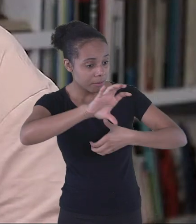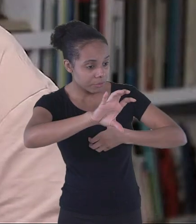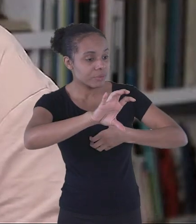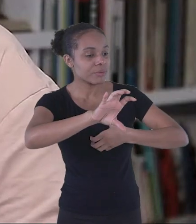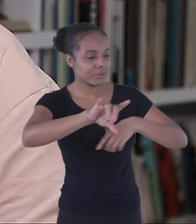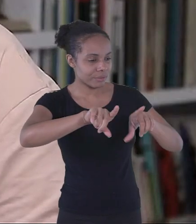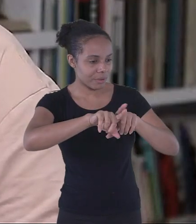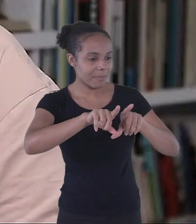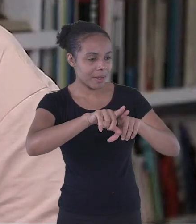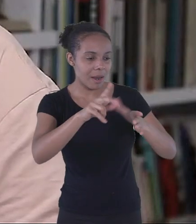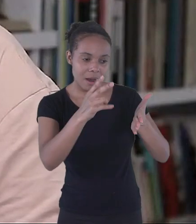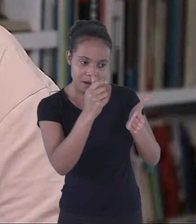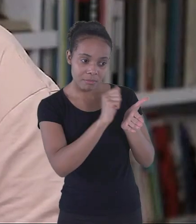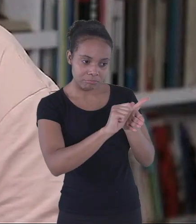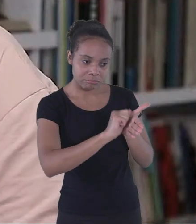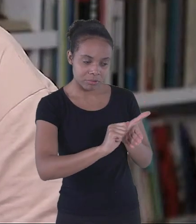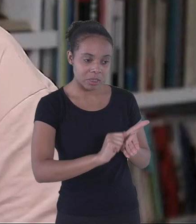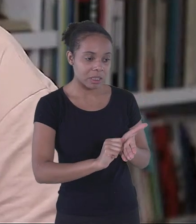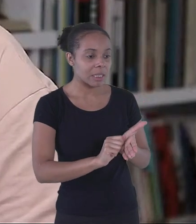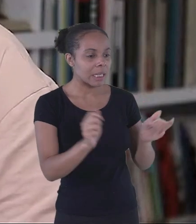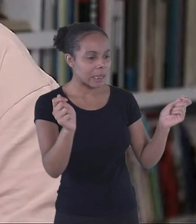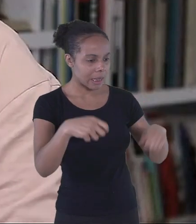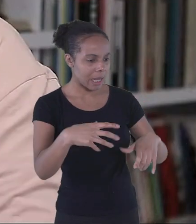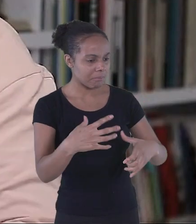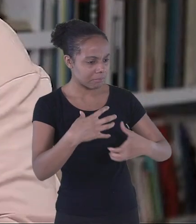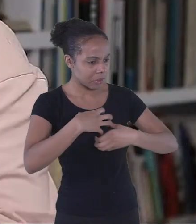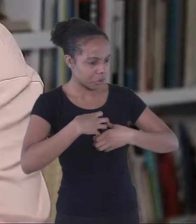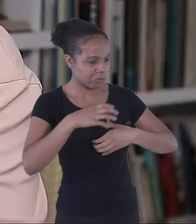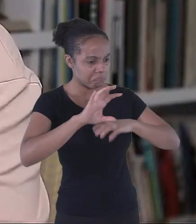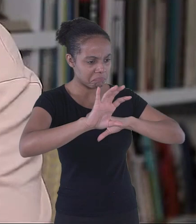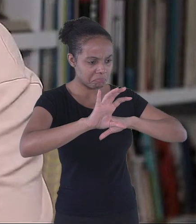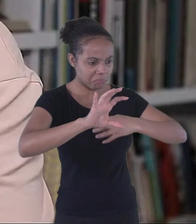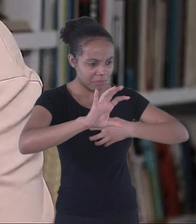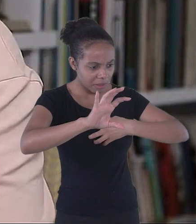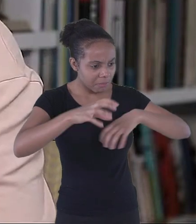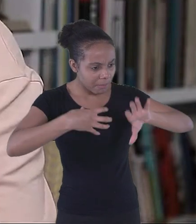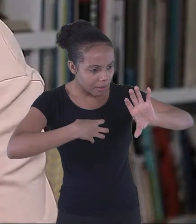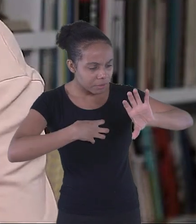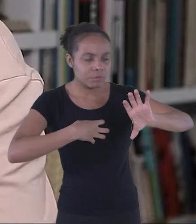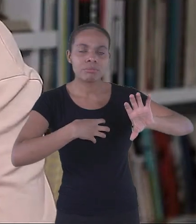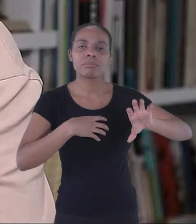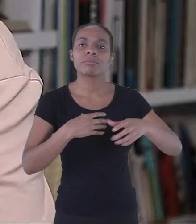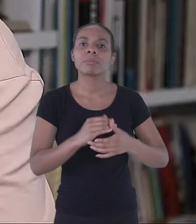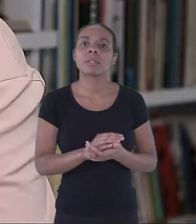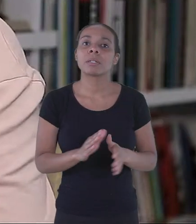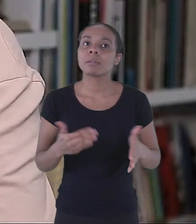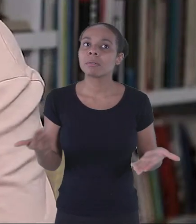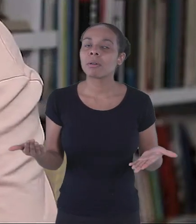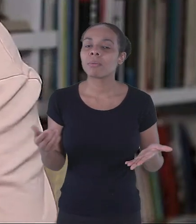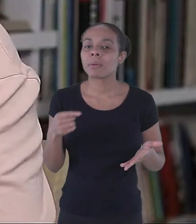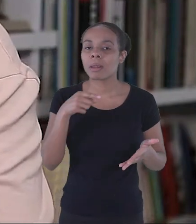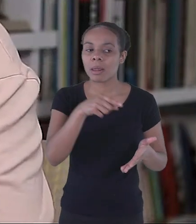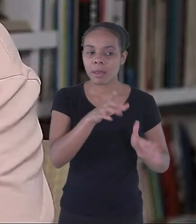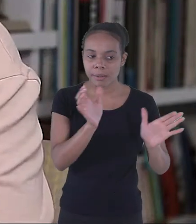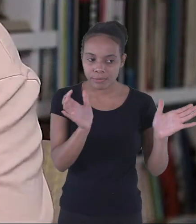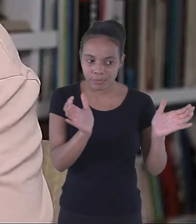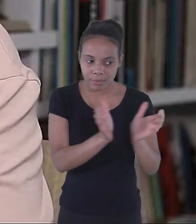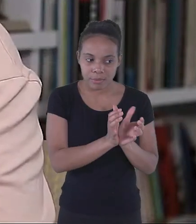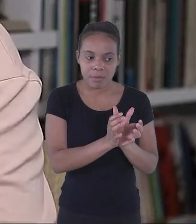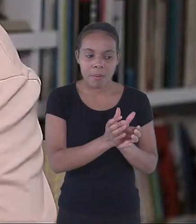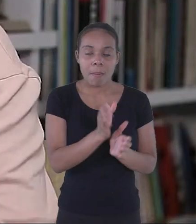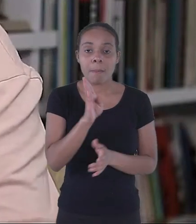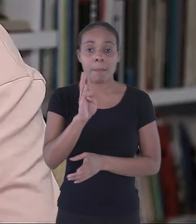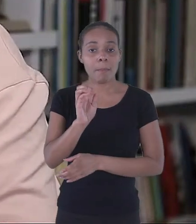né? Então, assim, nesse sentido da bondade, você sabe que a leitura do